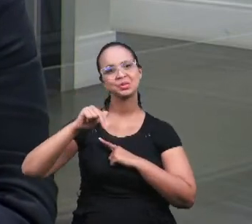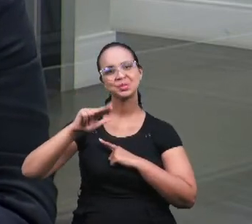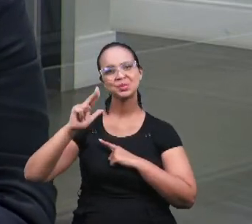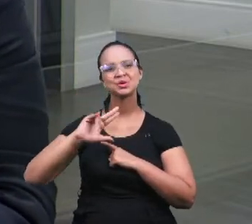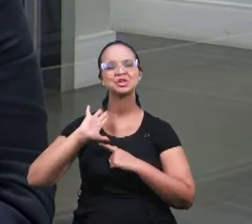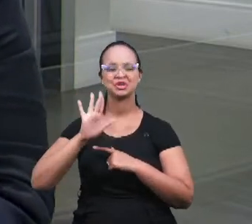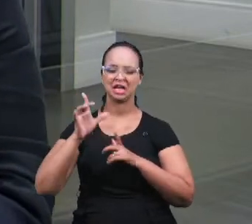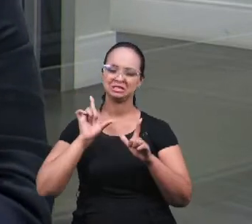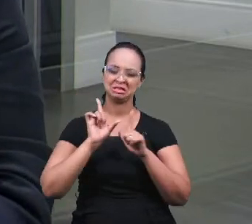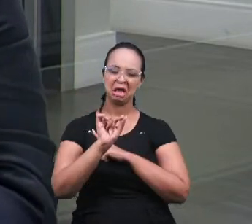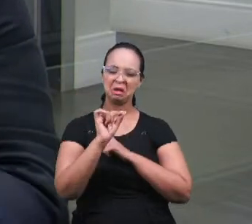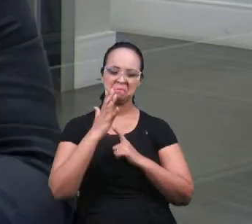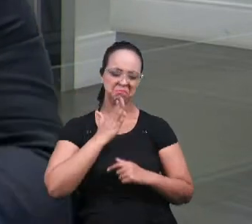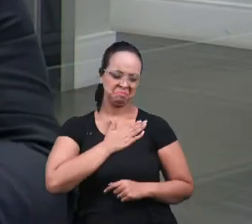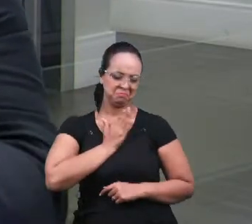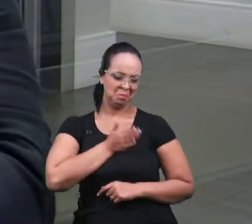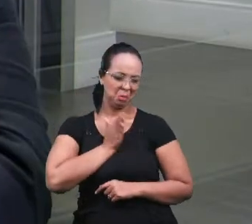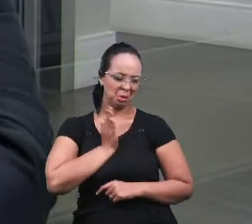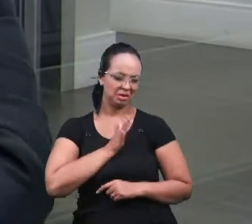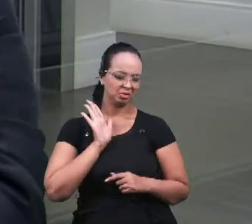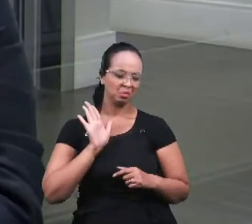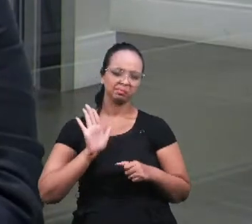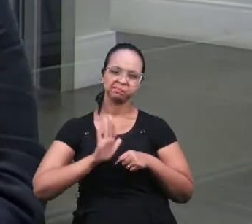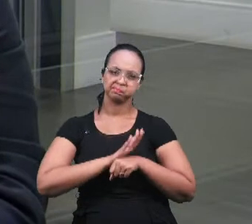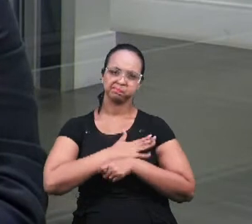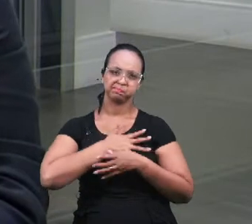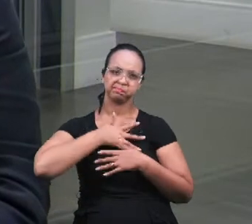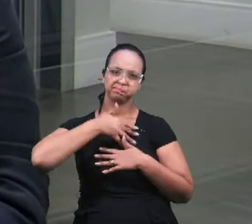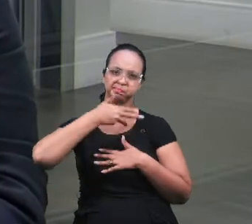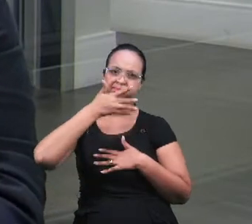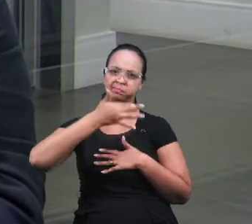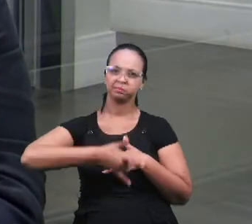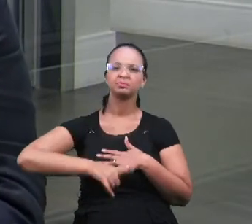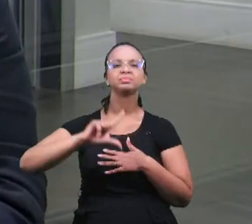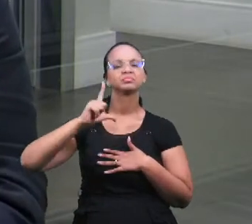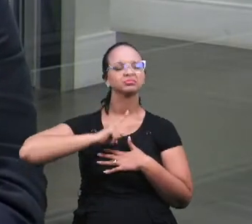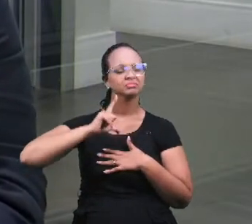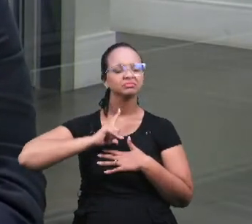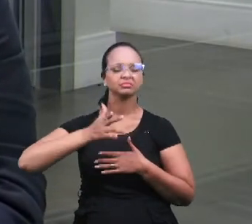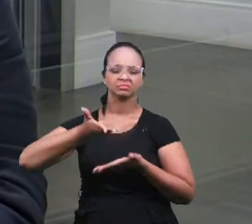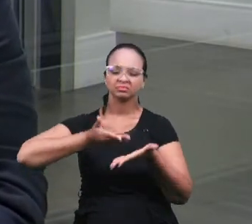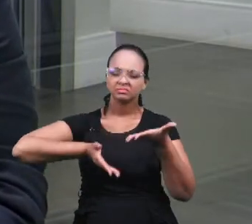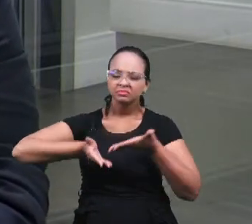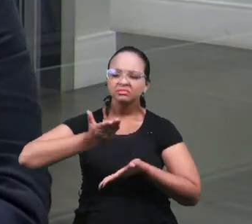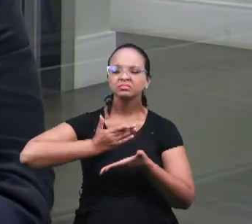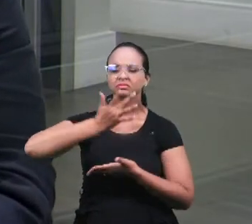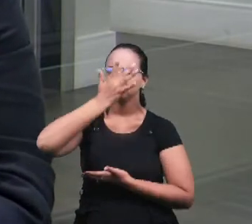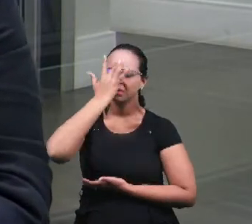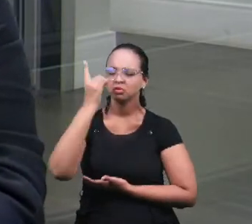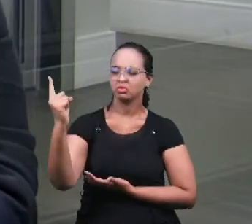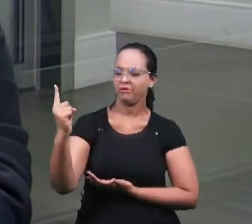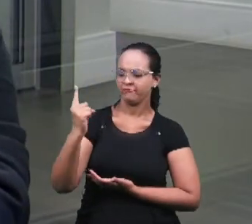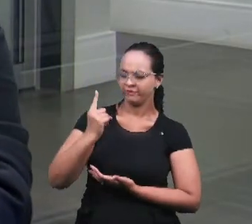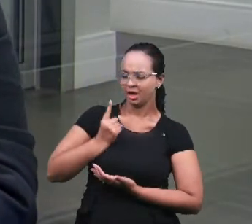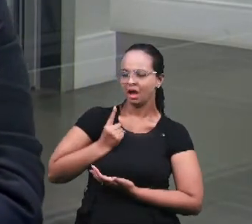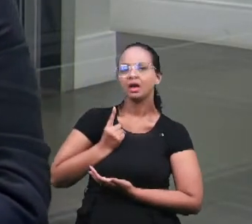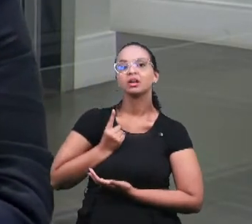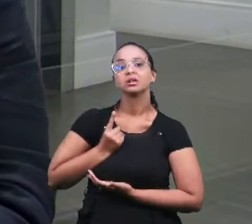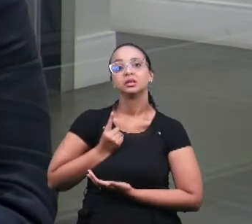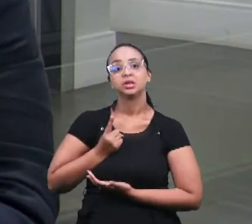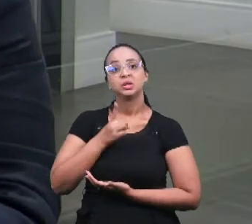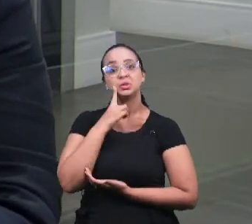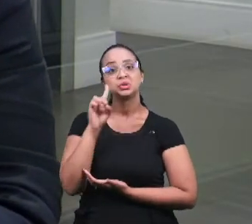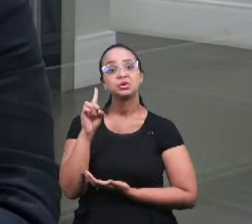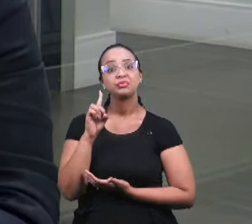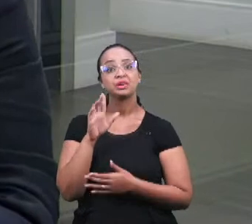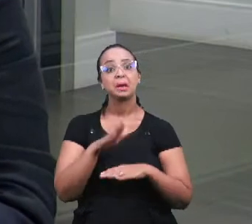meu coração cheio, recebi uma excelente assistência, os irmãos vieram. Eu me lembro que nesse dia eu fiquei mais